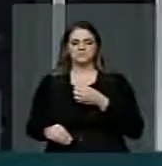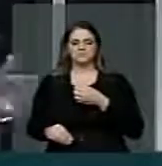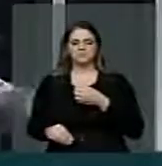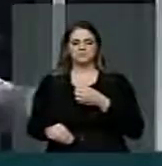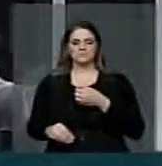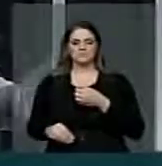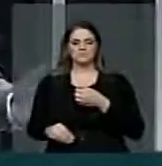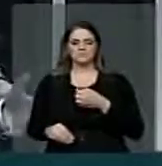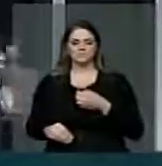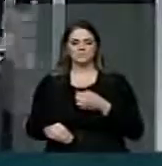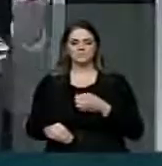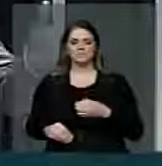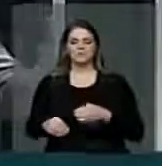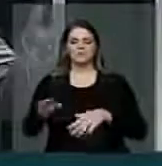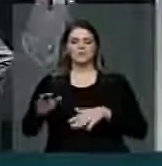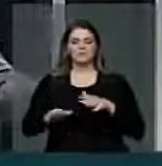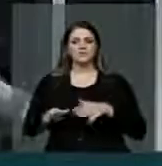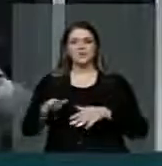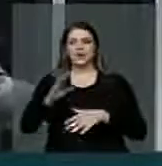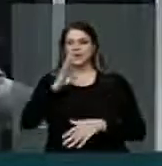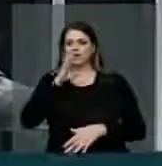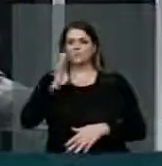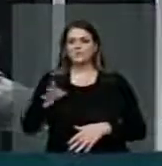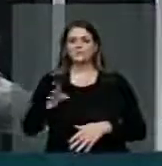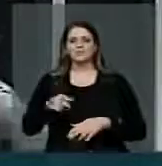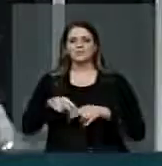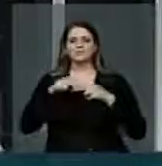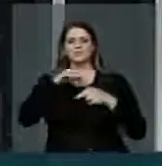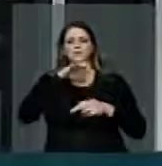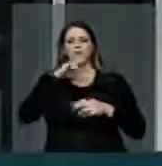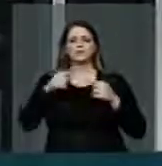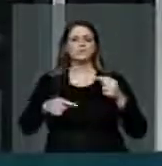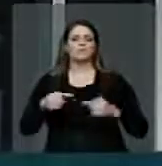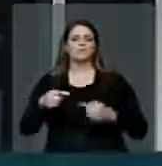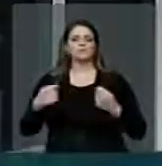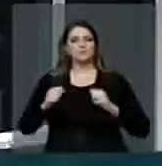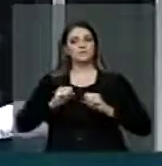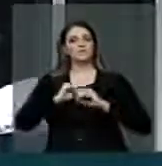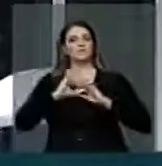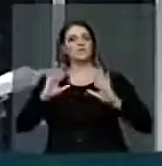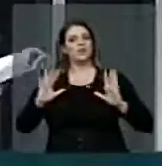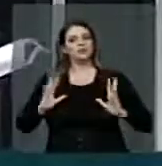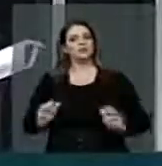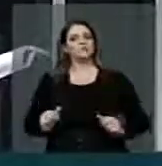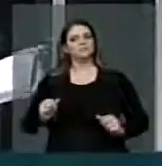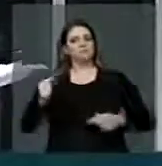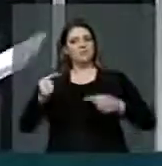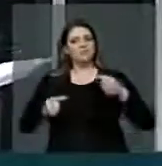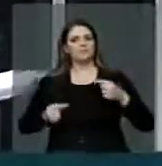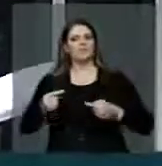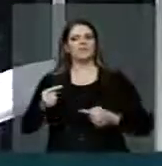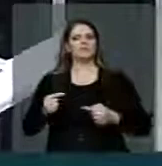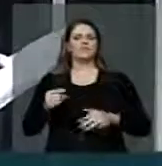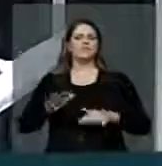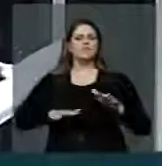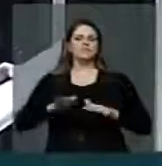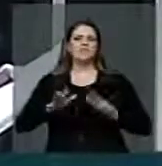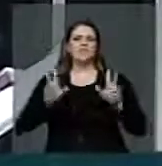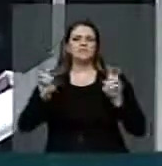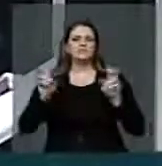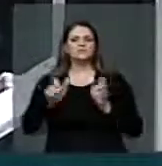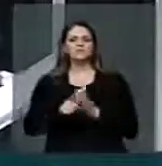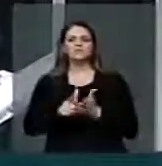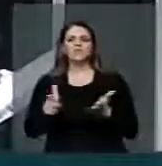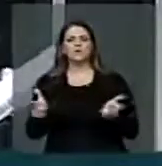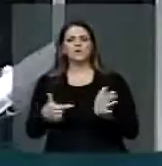denigrem o debate. O debate precisa ser claro e transparente. Muitas vezes, assodadamente, as matérias dos jornais não